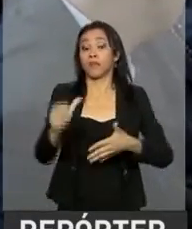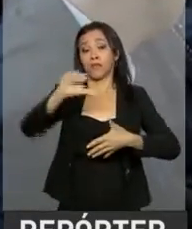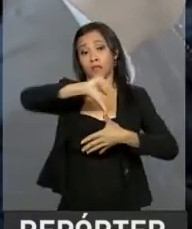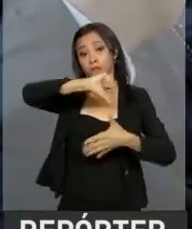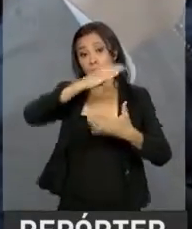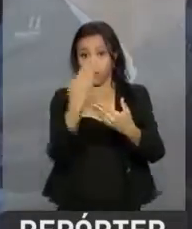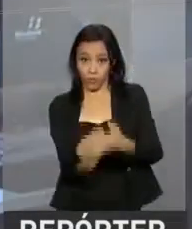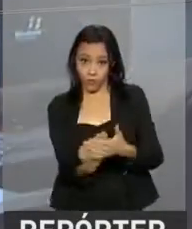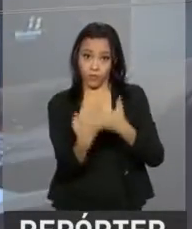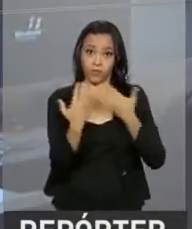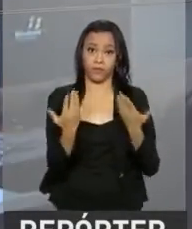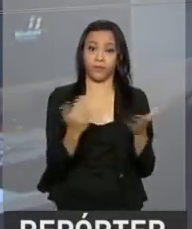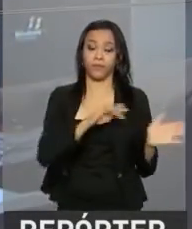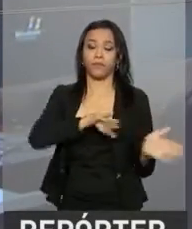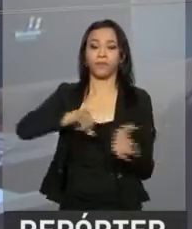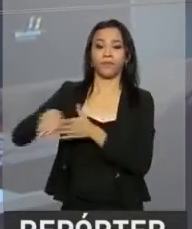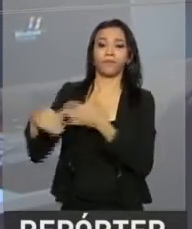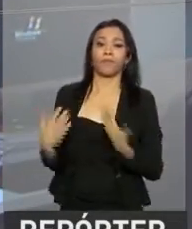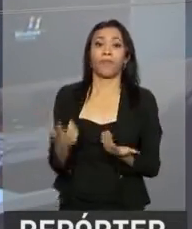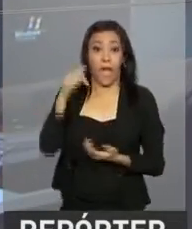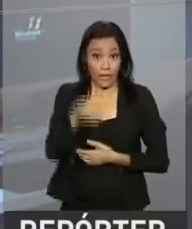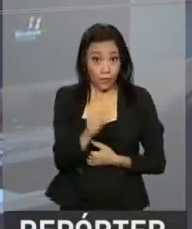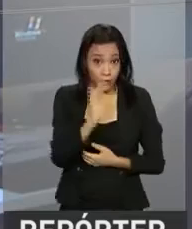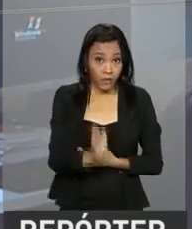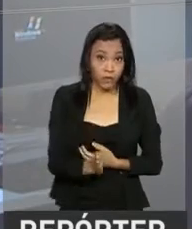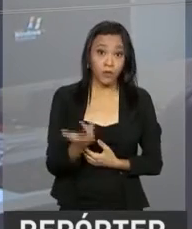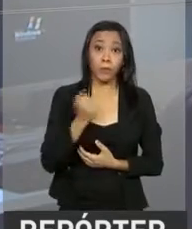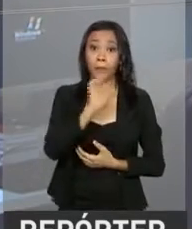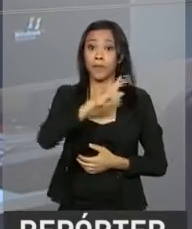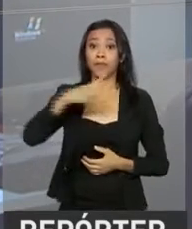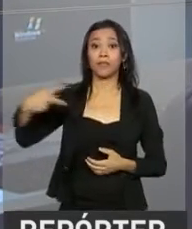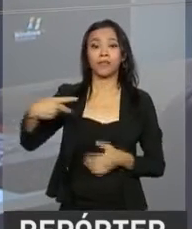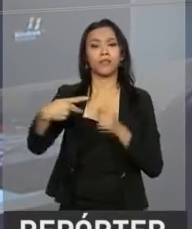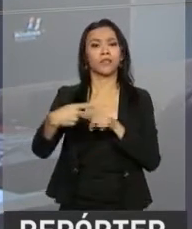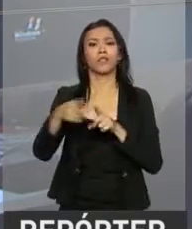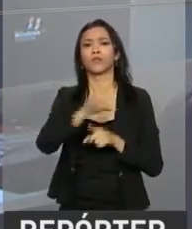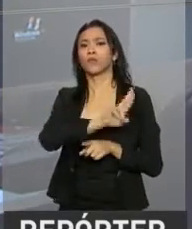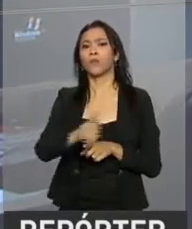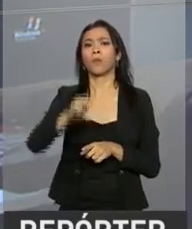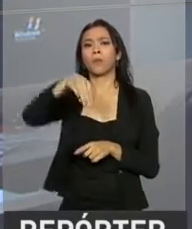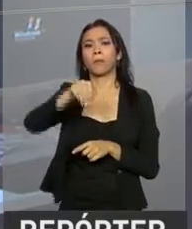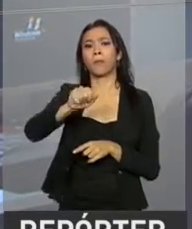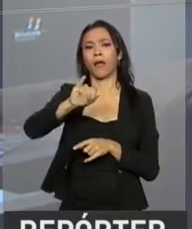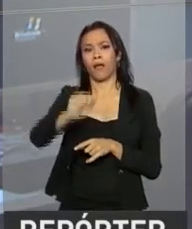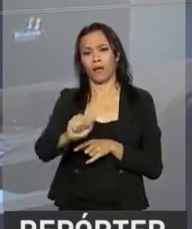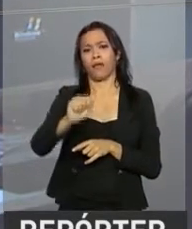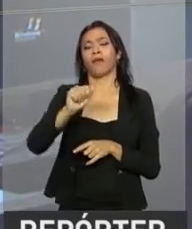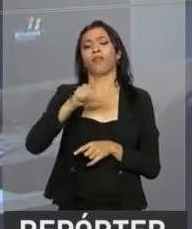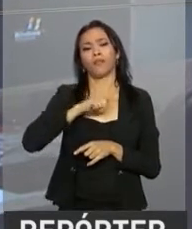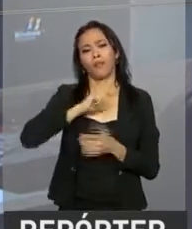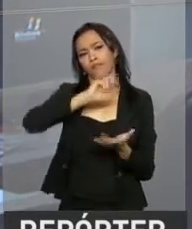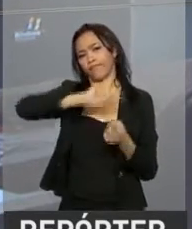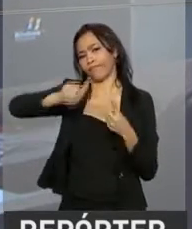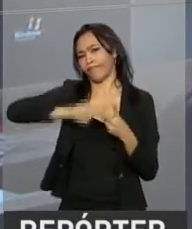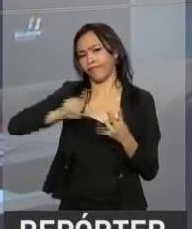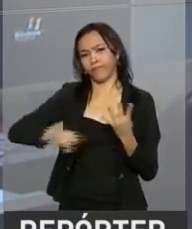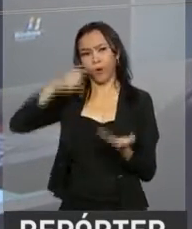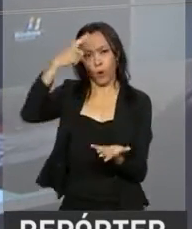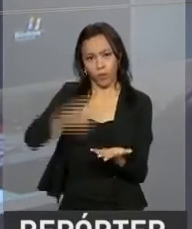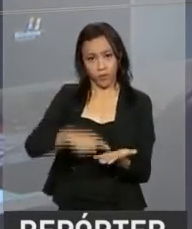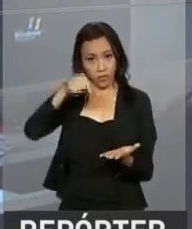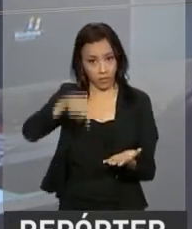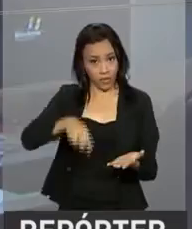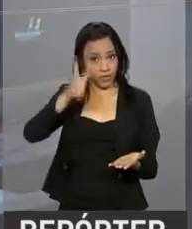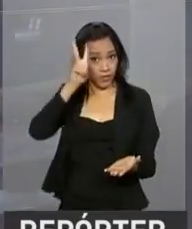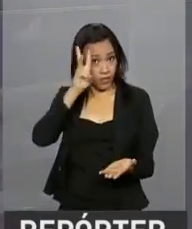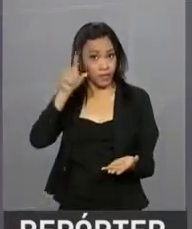no Mercosul. E aqui no Brasil, o presidente em exercício, Rodrigo Maia, tem uma série de compromissos nesta